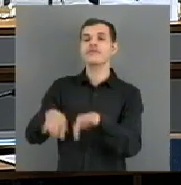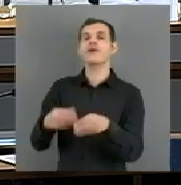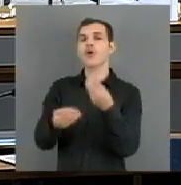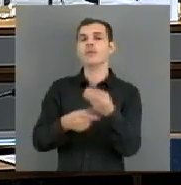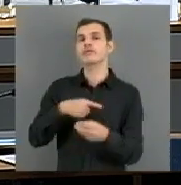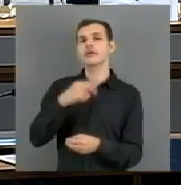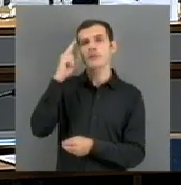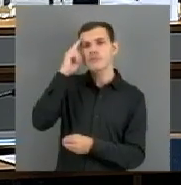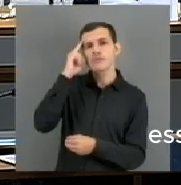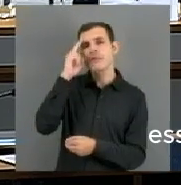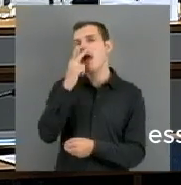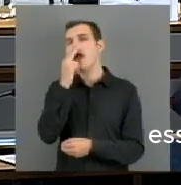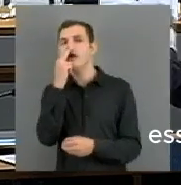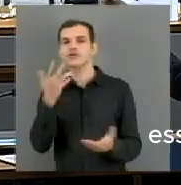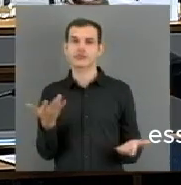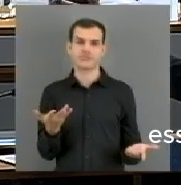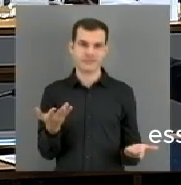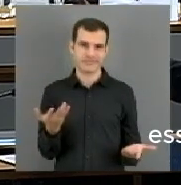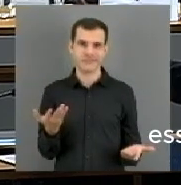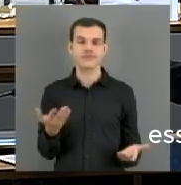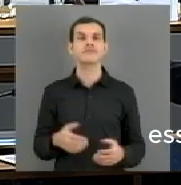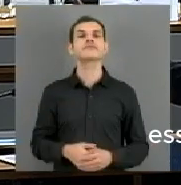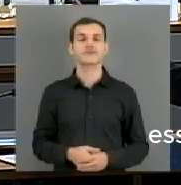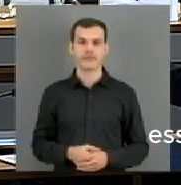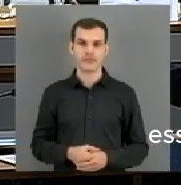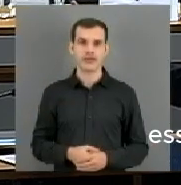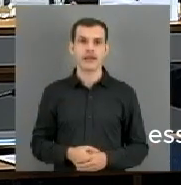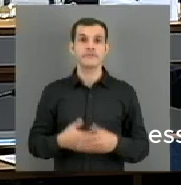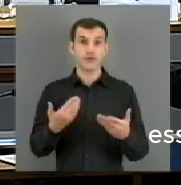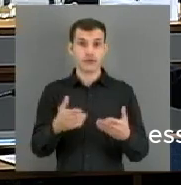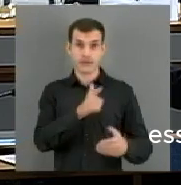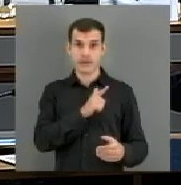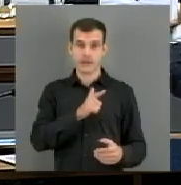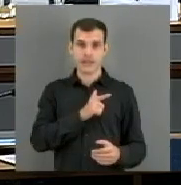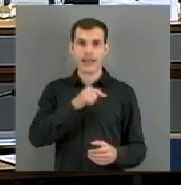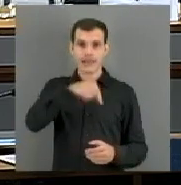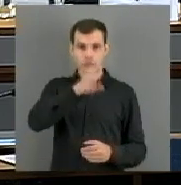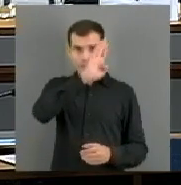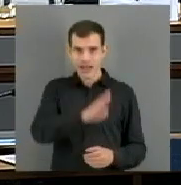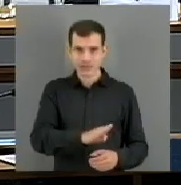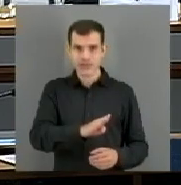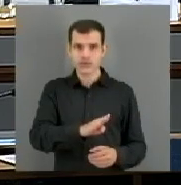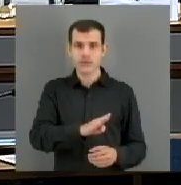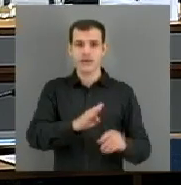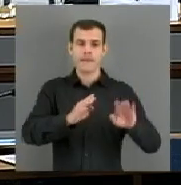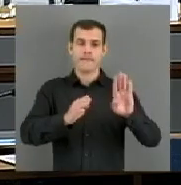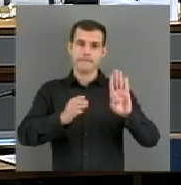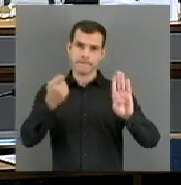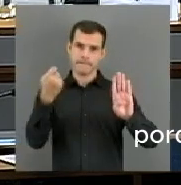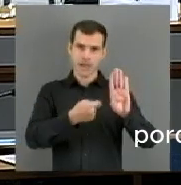achaque. Olha, essa aprovação das casas bets no Brasil tem a ver com essa denúncia